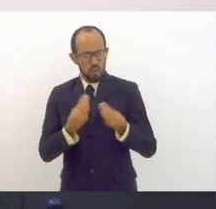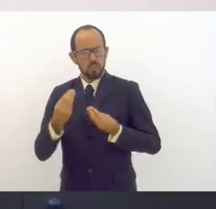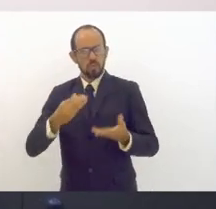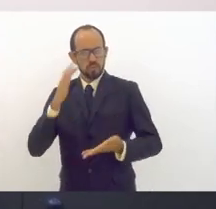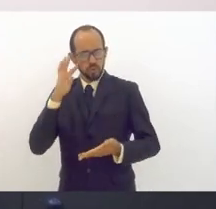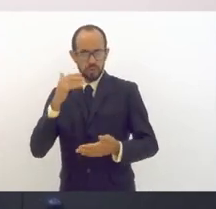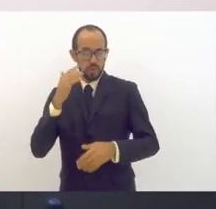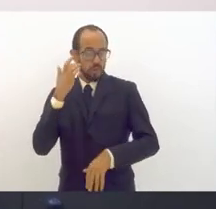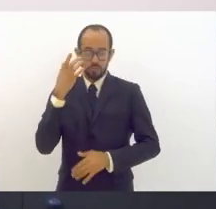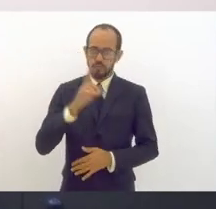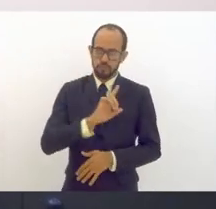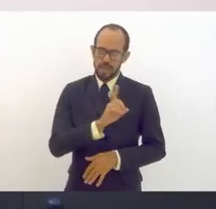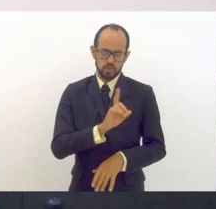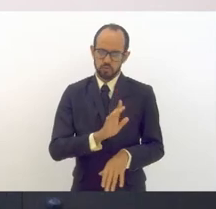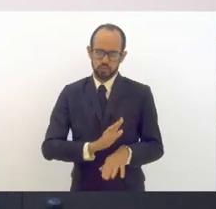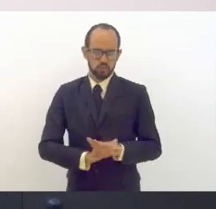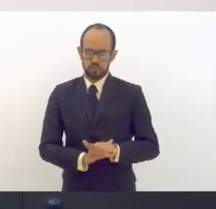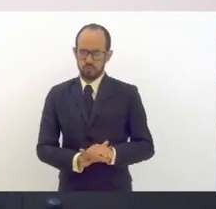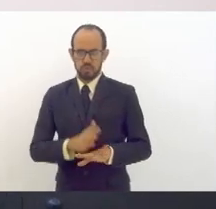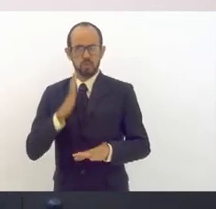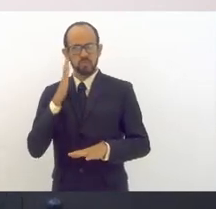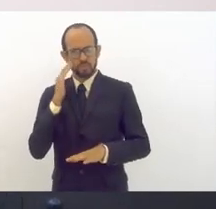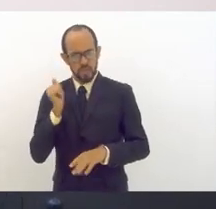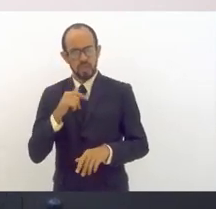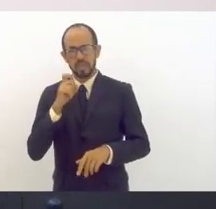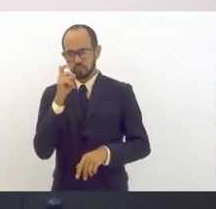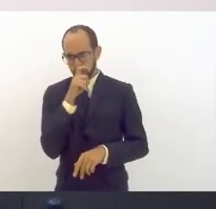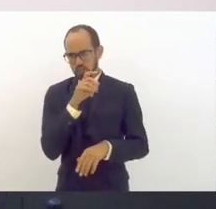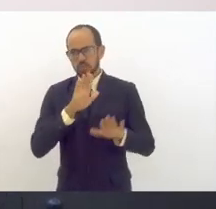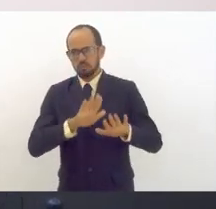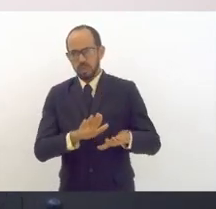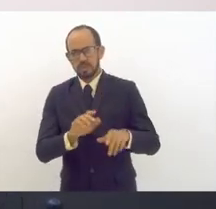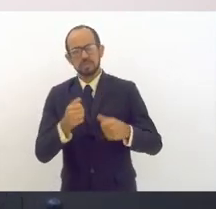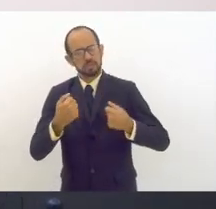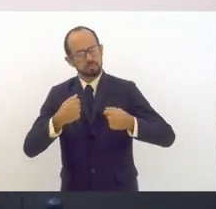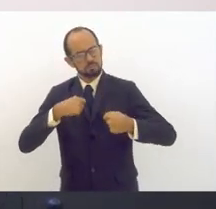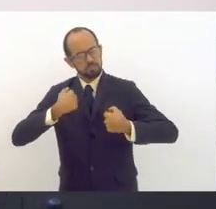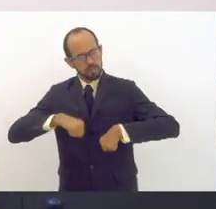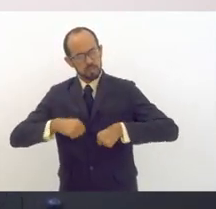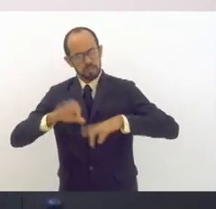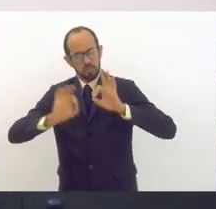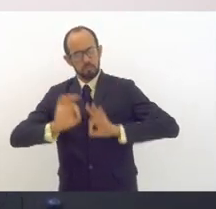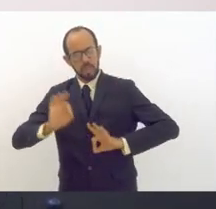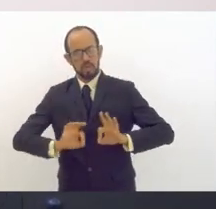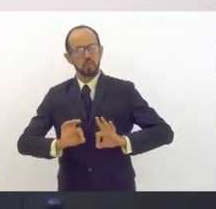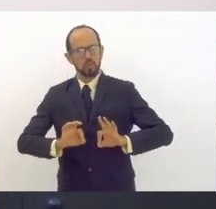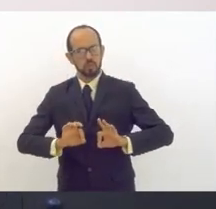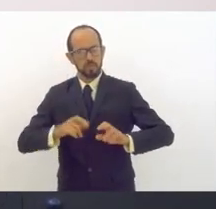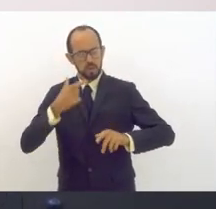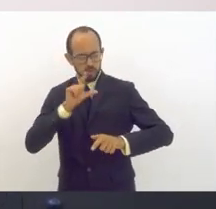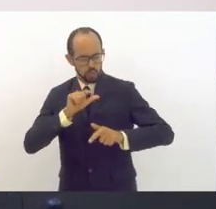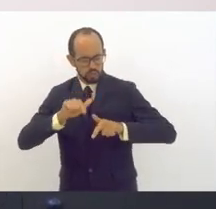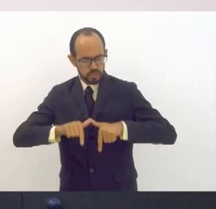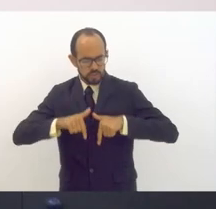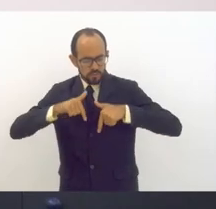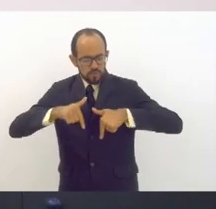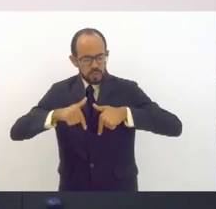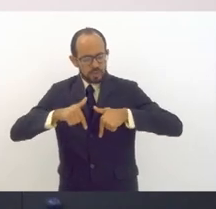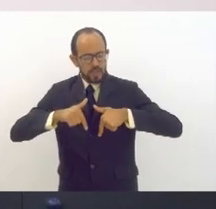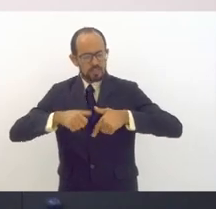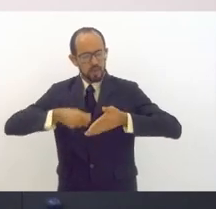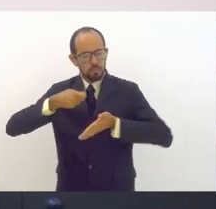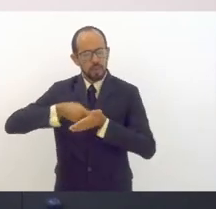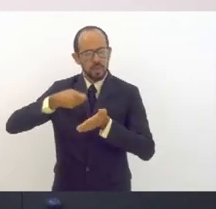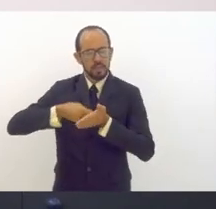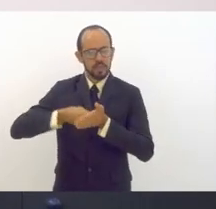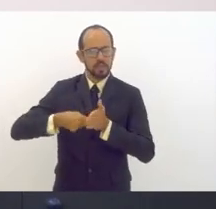é fácil, né, de uma hora para outra, chamar mil bibliotecários, mas, assim, é preciso ter um plano, né, para ir enfrentando a obrigatoriedade fixada em